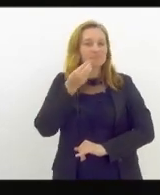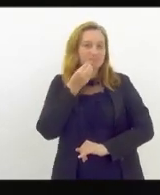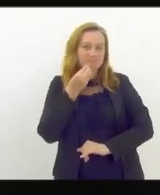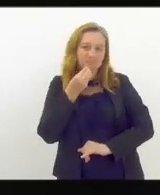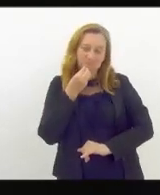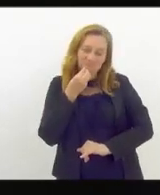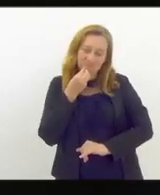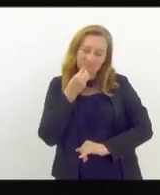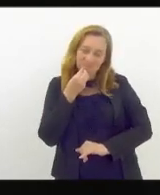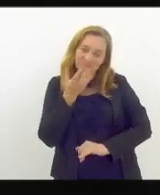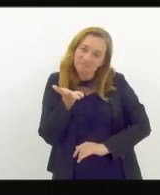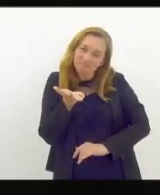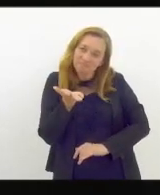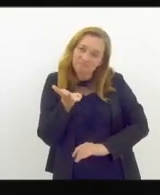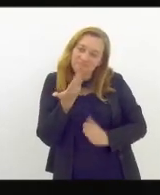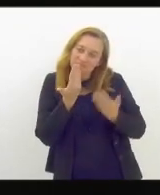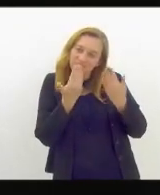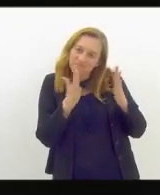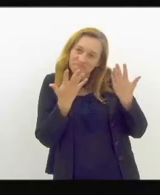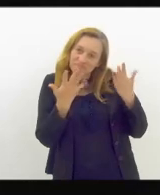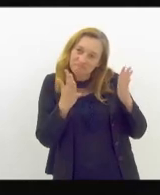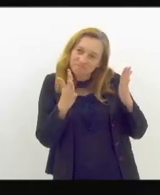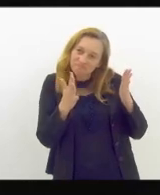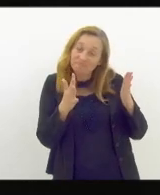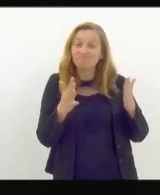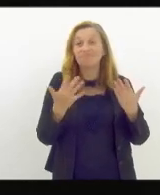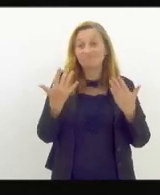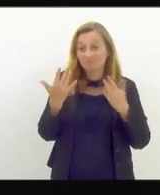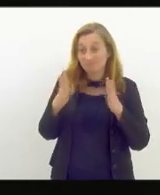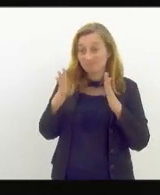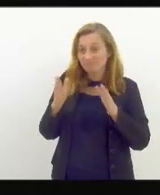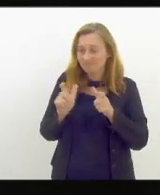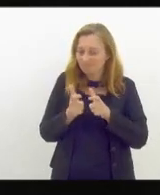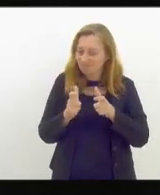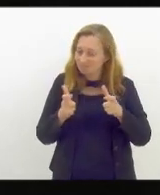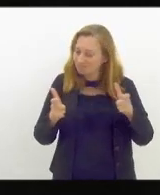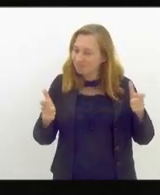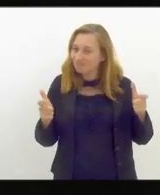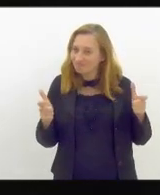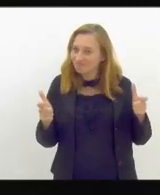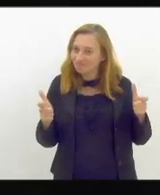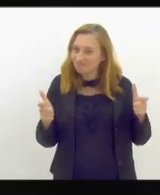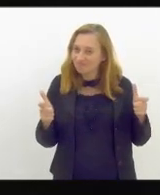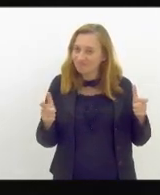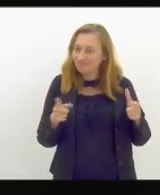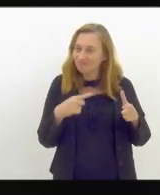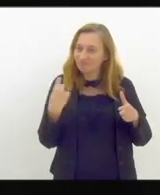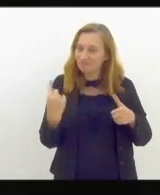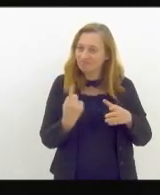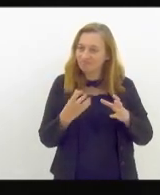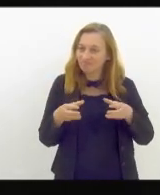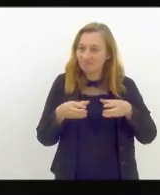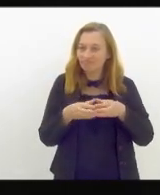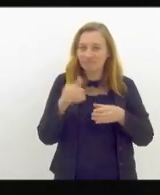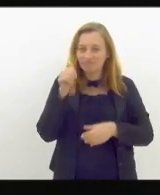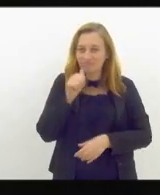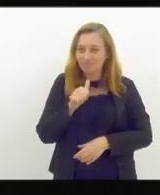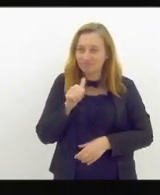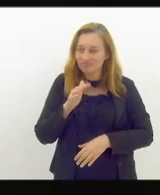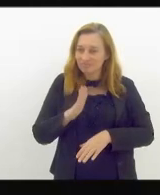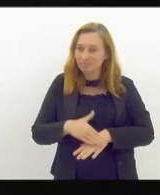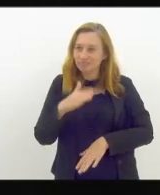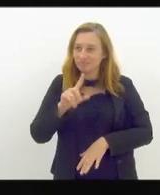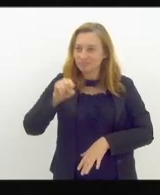oportunidade de parabenizar e parabenizar o crescimento, o aumento da nossa bancada feminina, que será maior